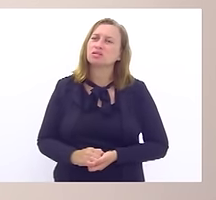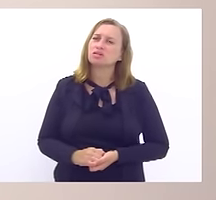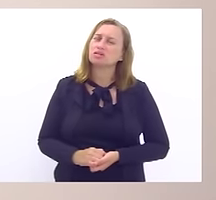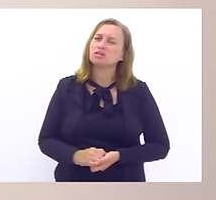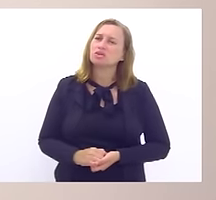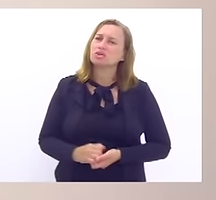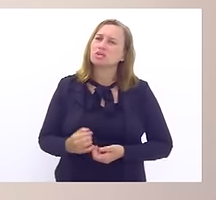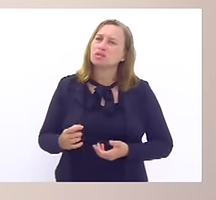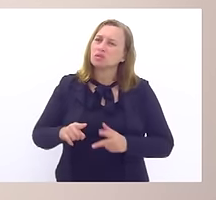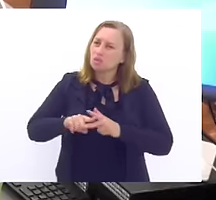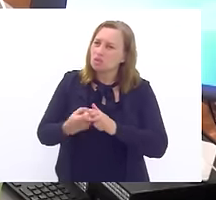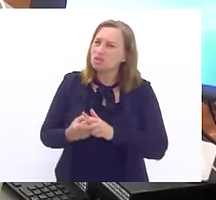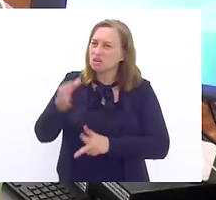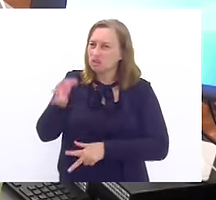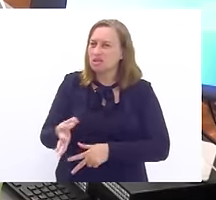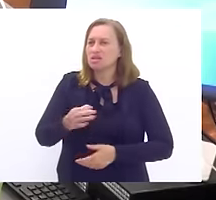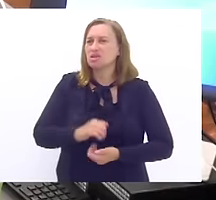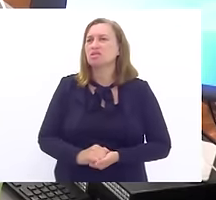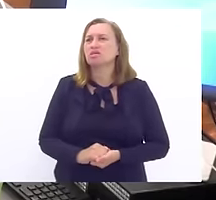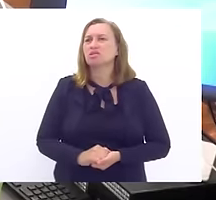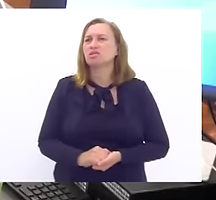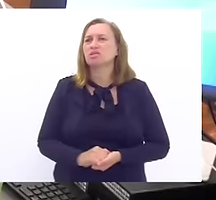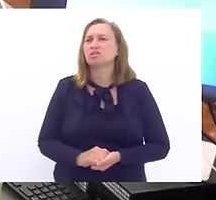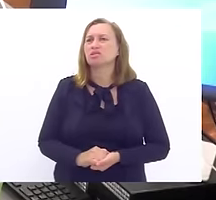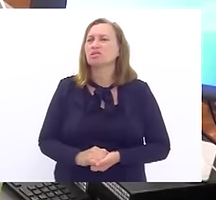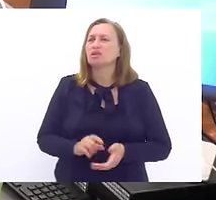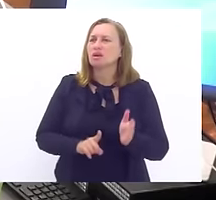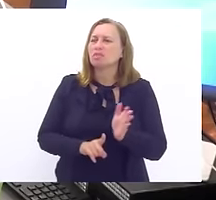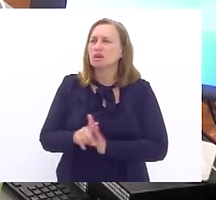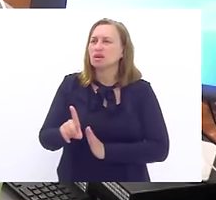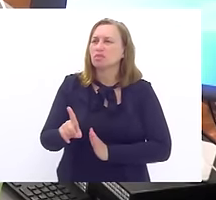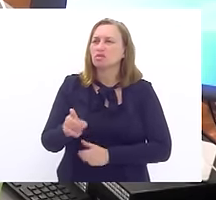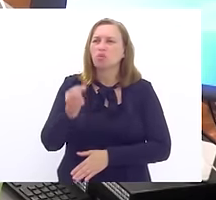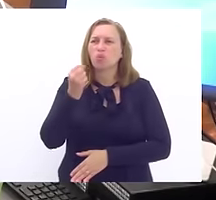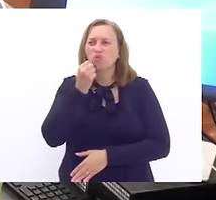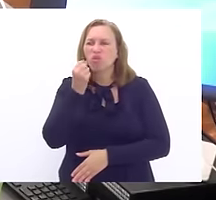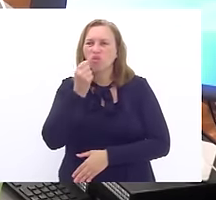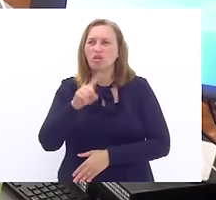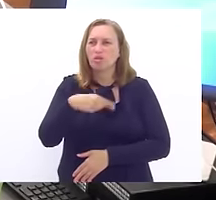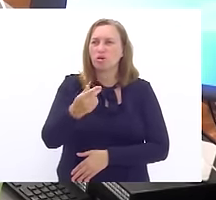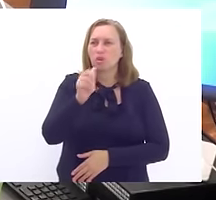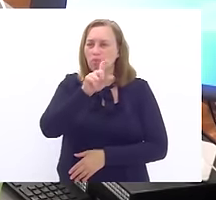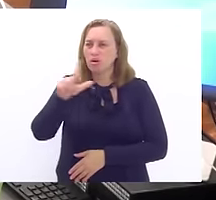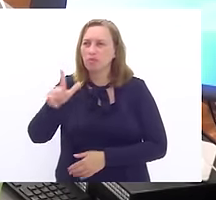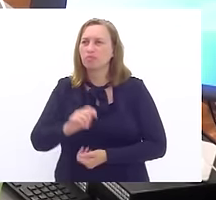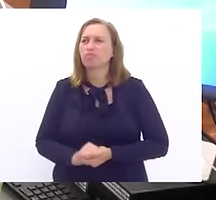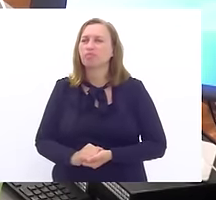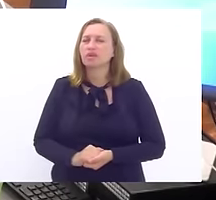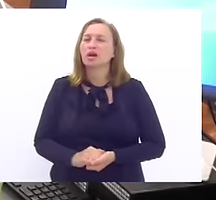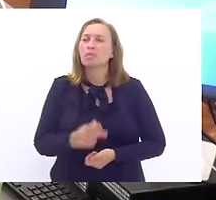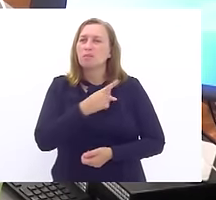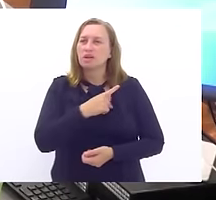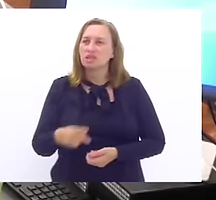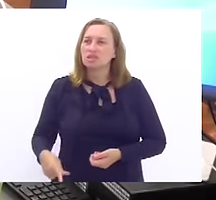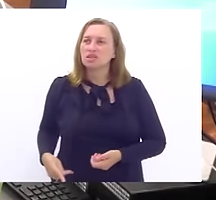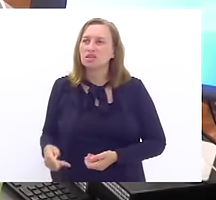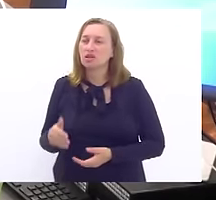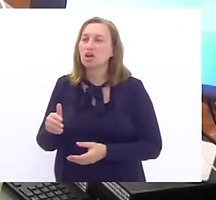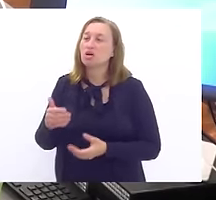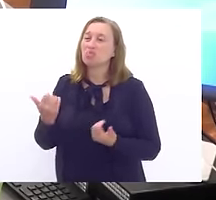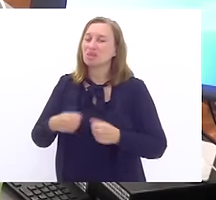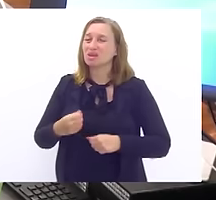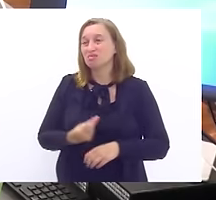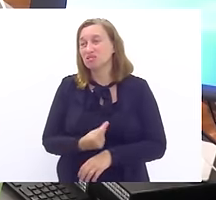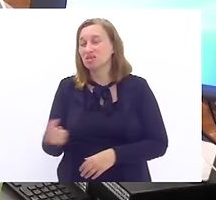consertar o que tá errado Presidente gostaria de fazer Deputado Giovani Ratinho Deputado pobel Presidente eu vou ter que me